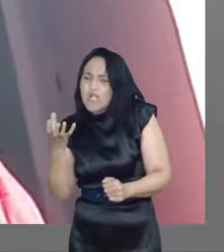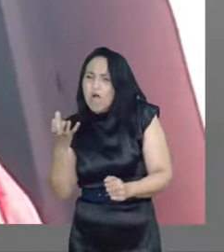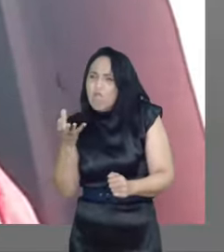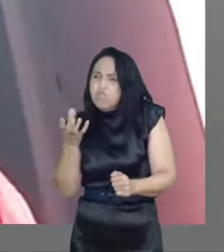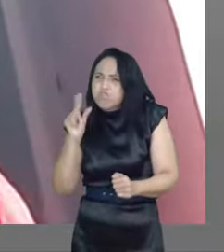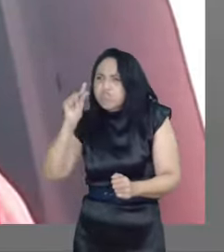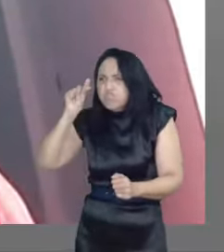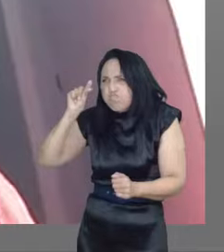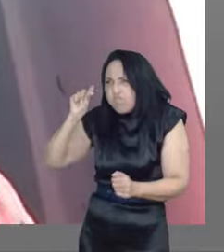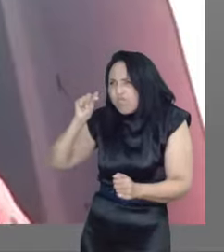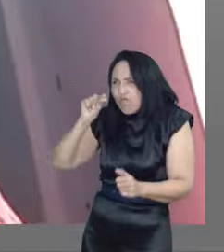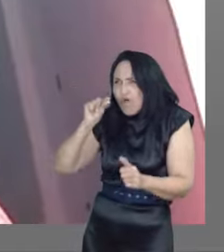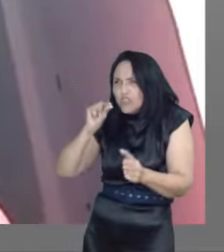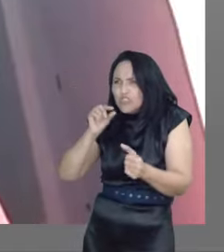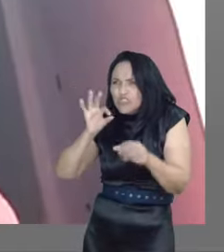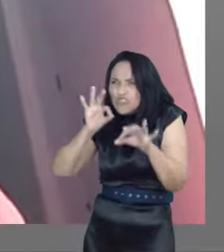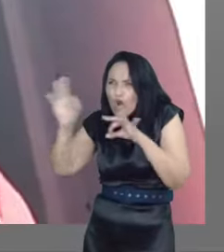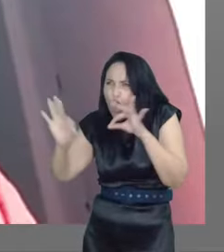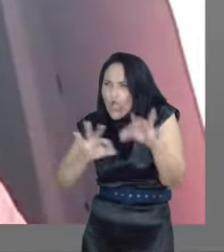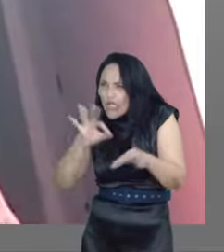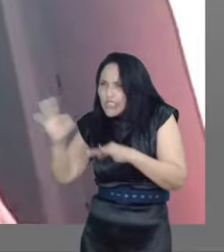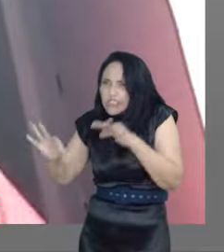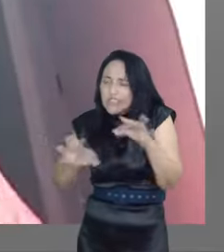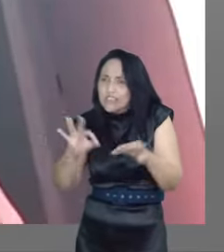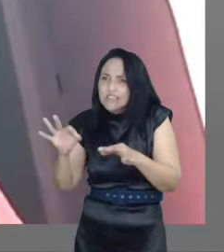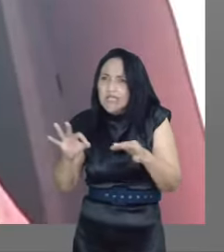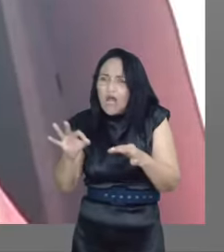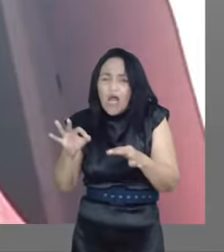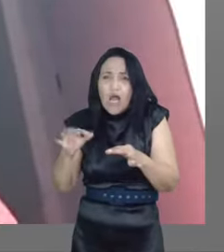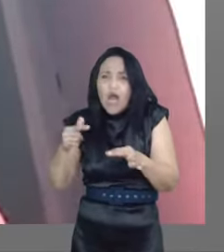não para de contar. Toda hora, por quê?